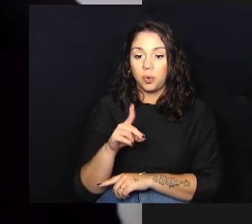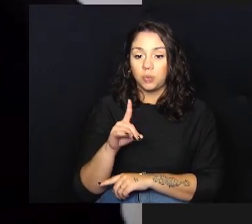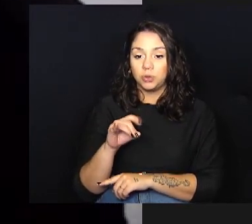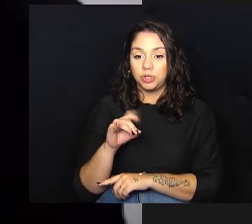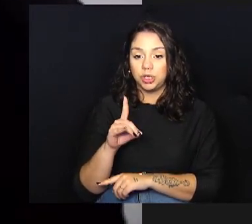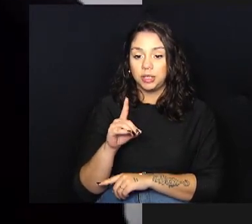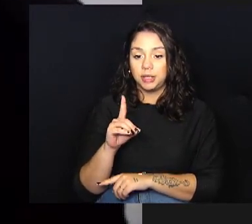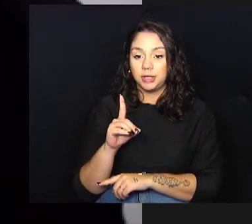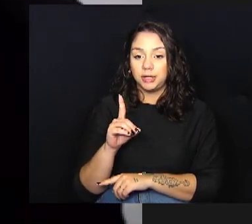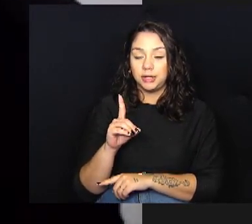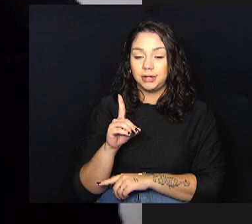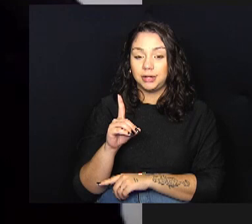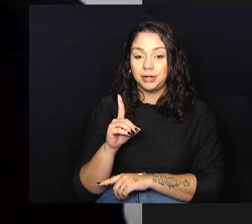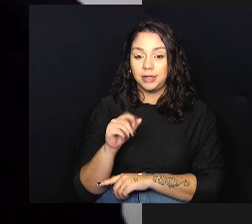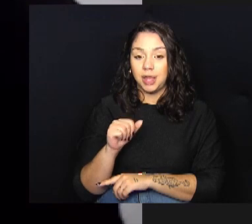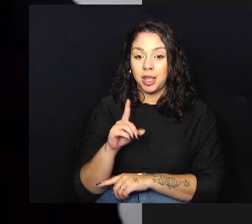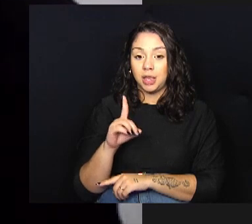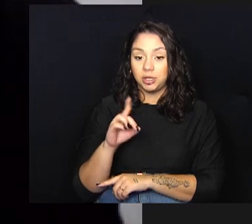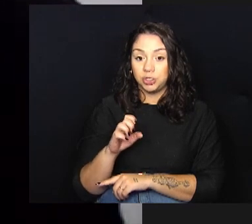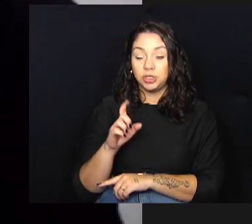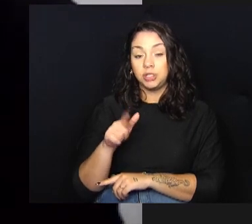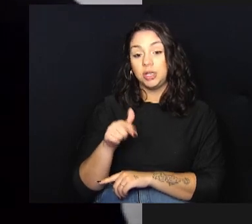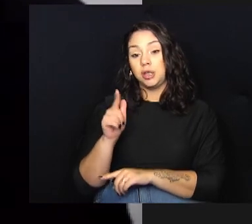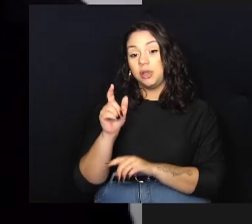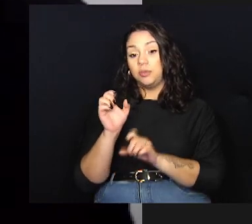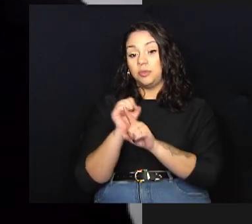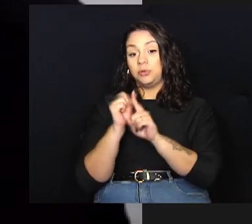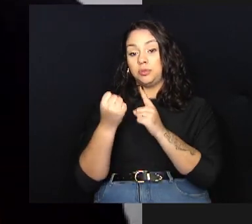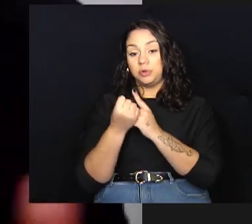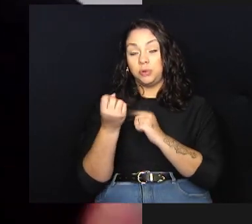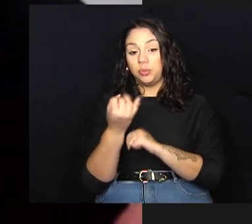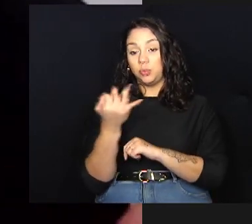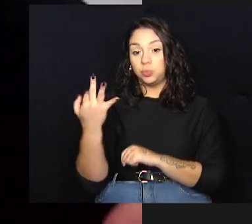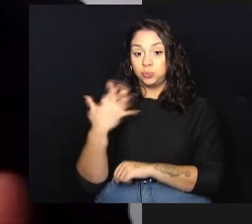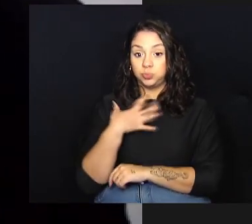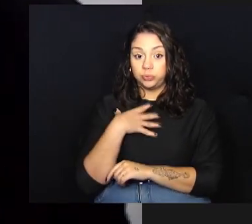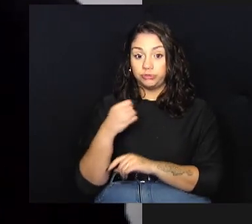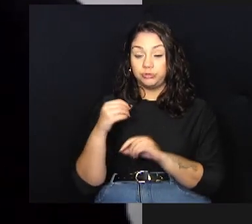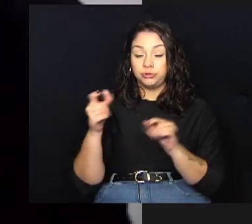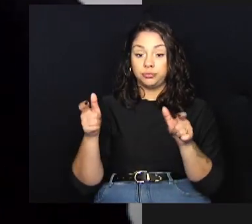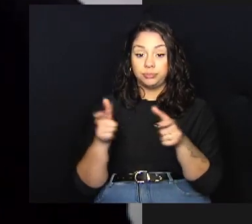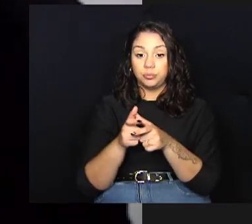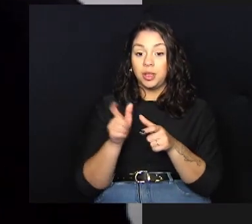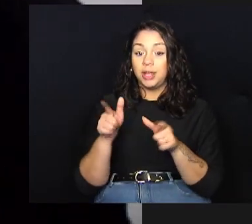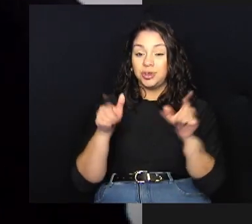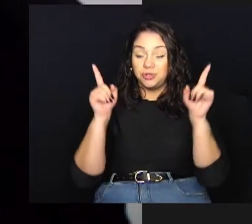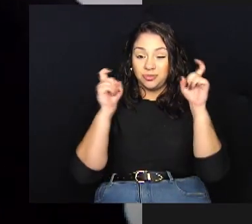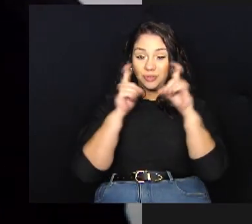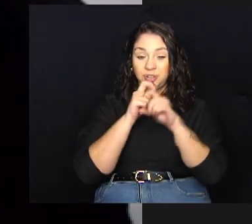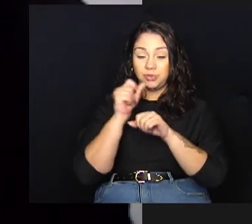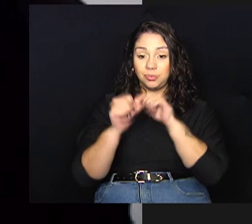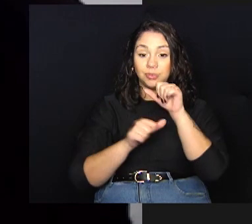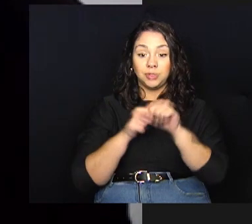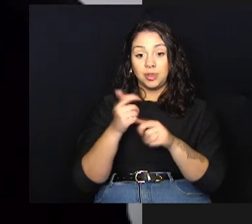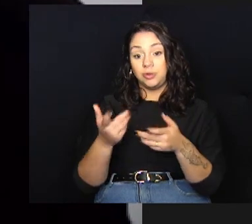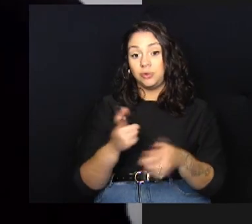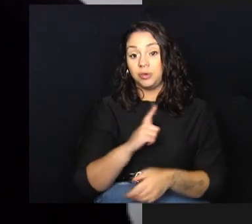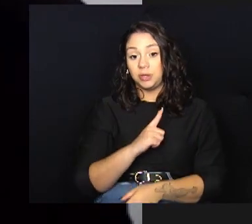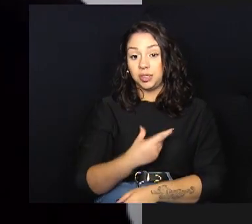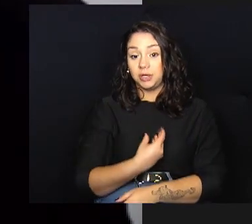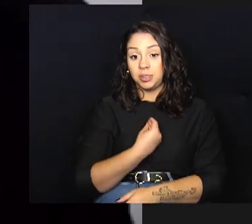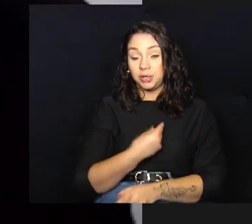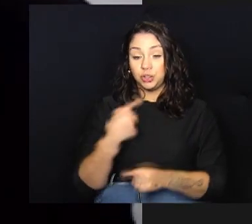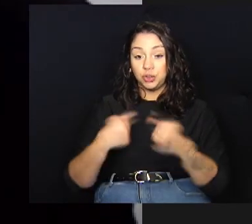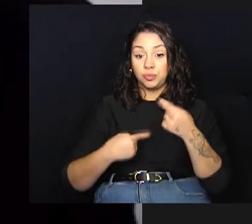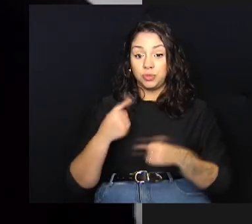uma geração ela se configura tendo um número menor de filhos Isso é muito difícil mudar né então existem políticas na França